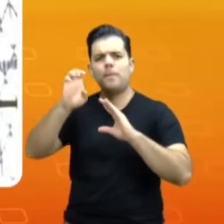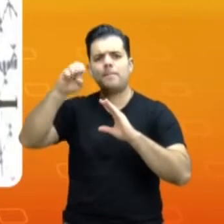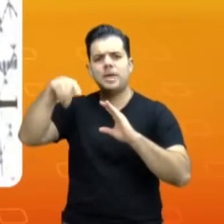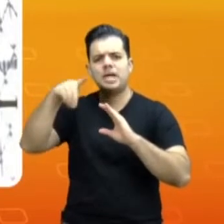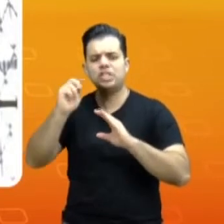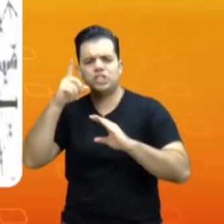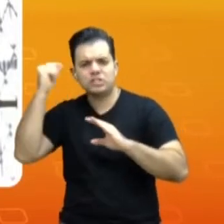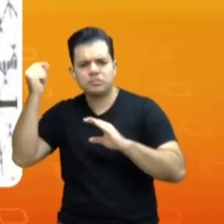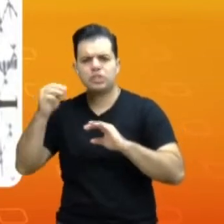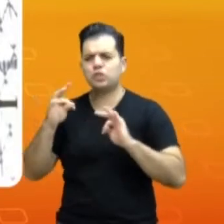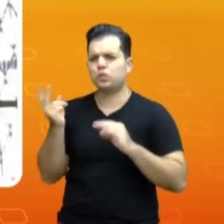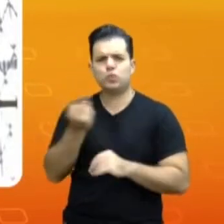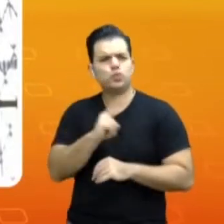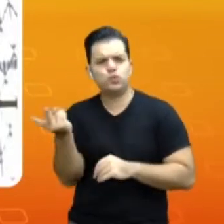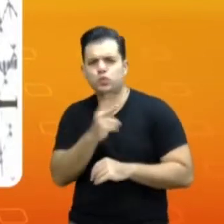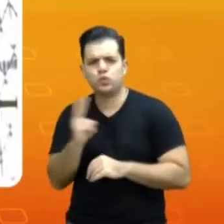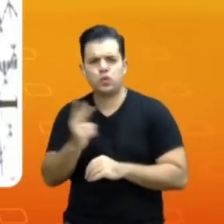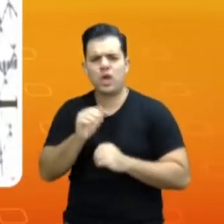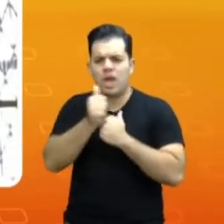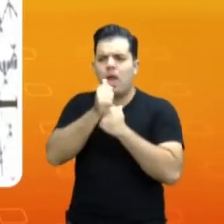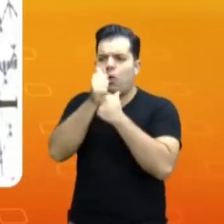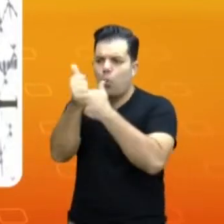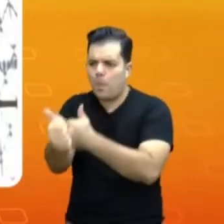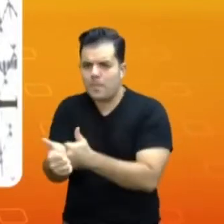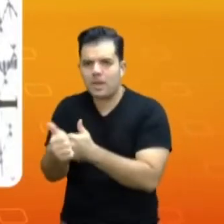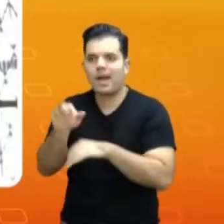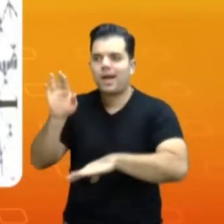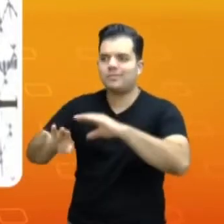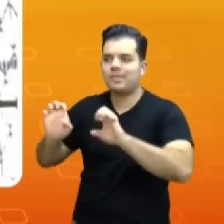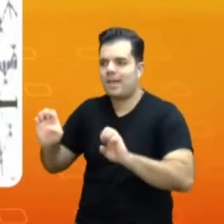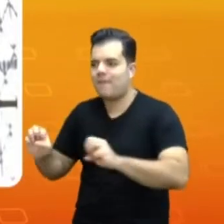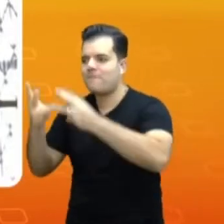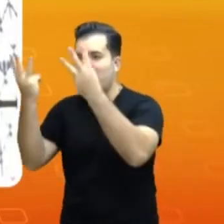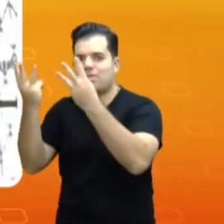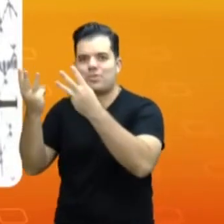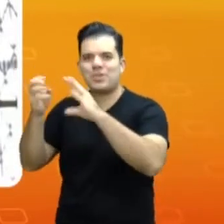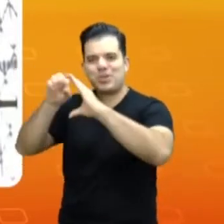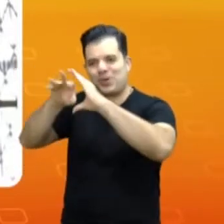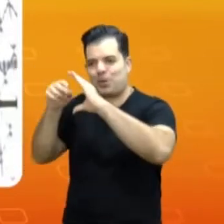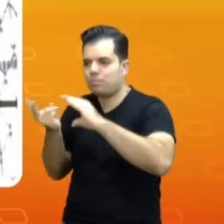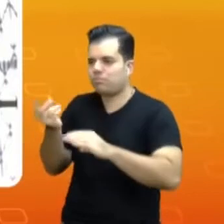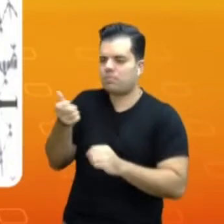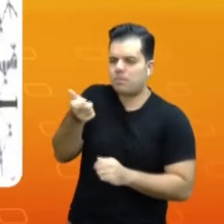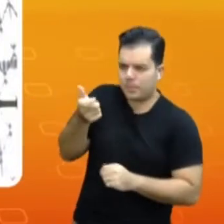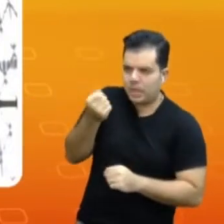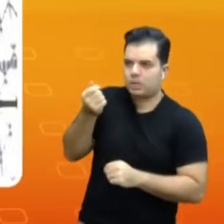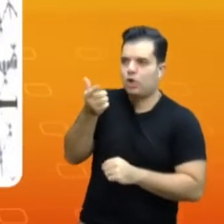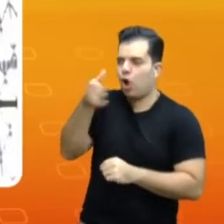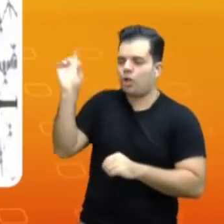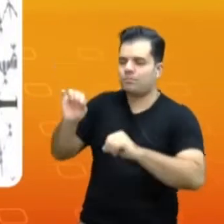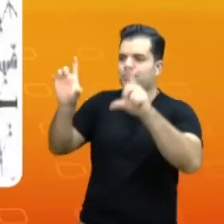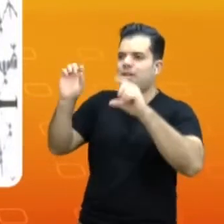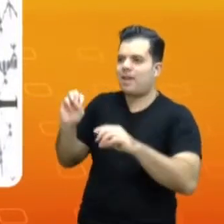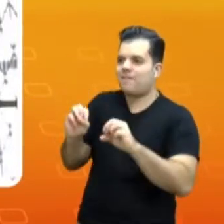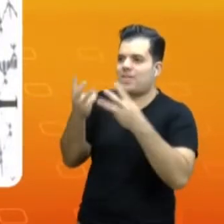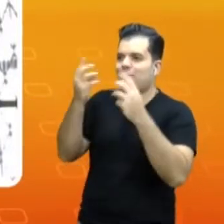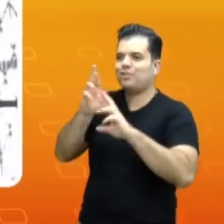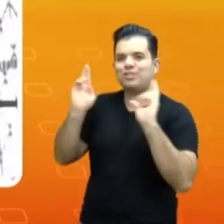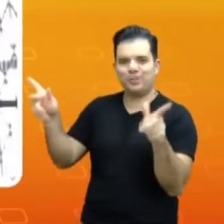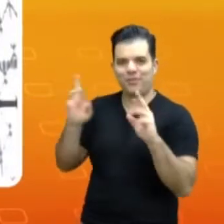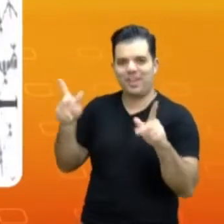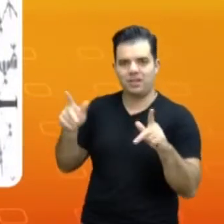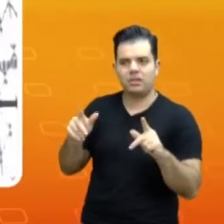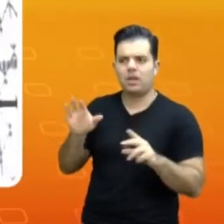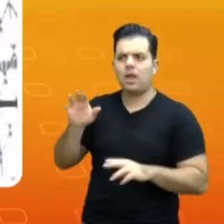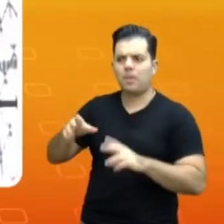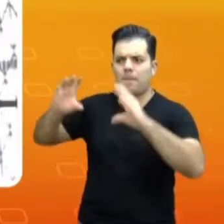às vezes, tinha ali os 2 sinais para acompanhar, porque uma estava passando um evento, a outra outro, era bem, assim, eu não me lembro de nenhuma vez que tenha